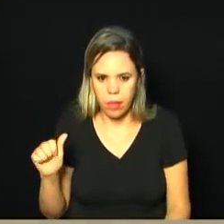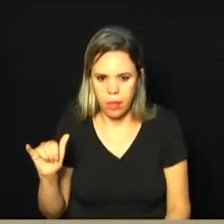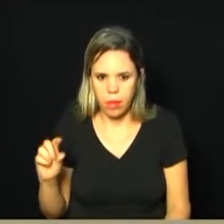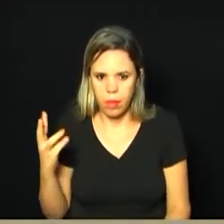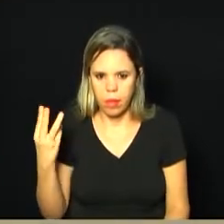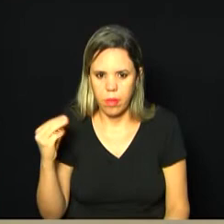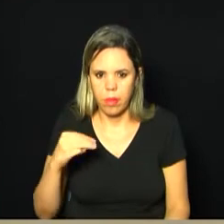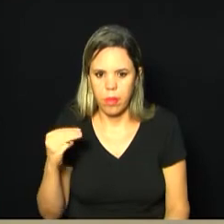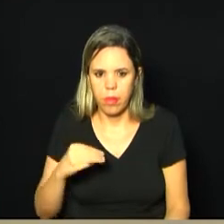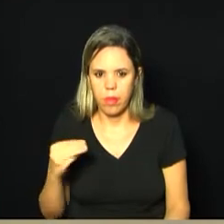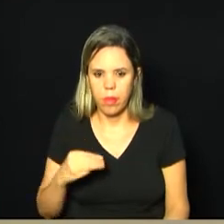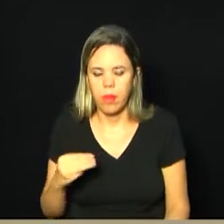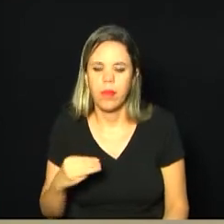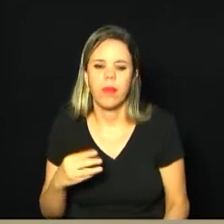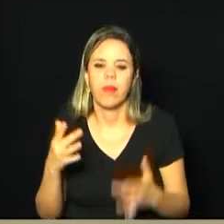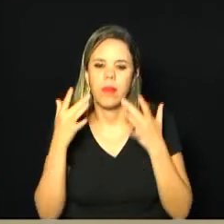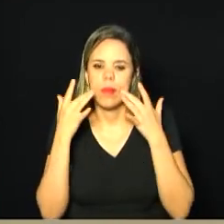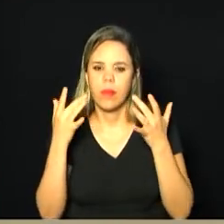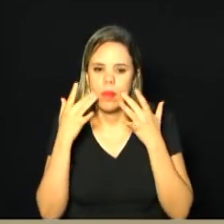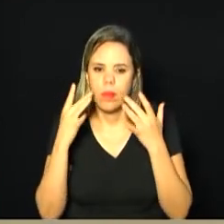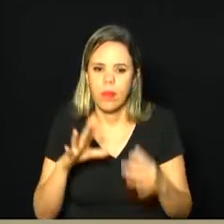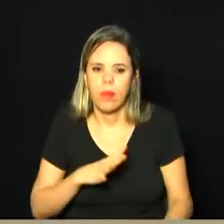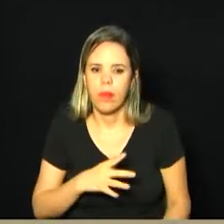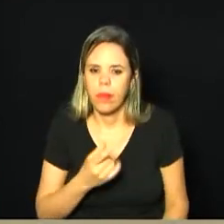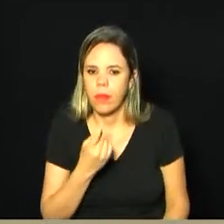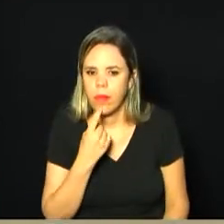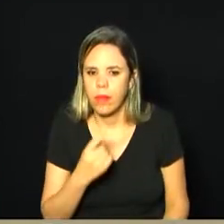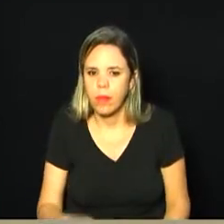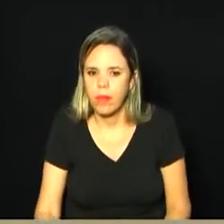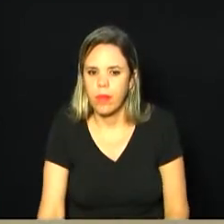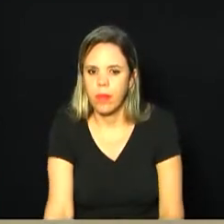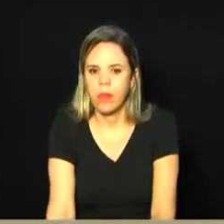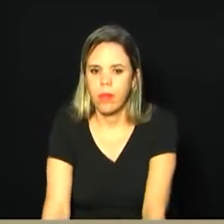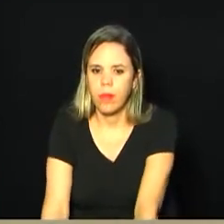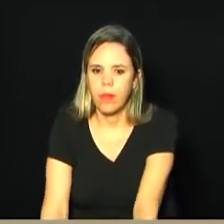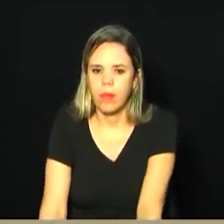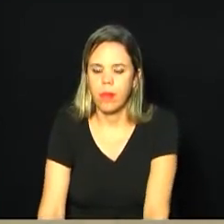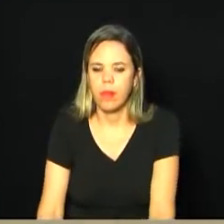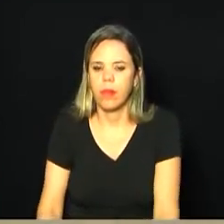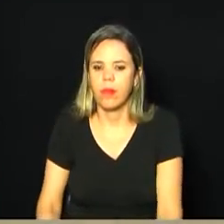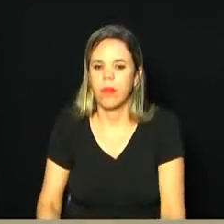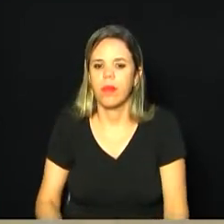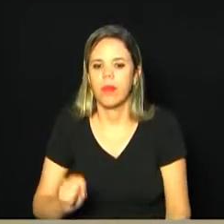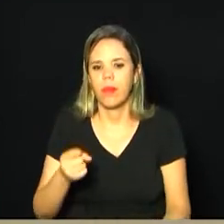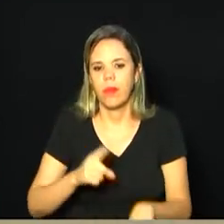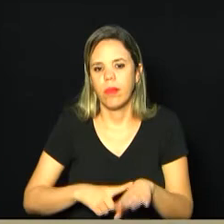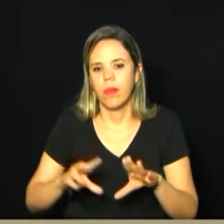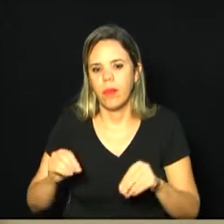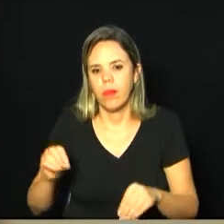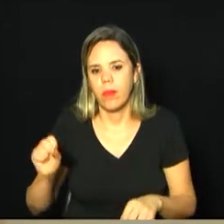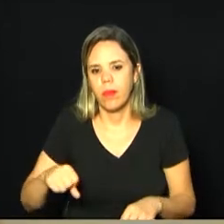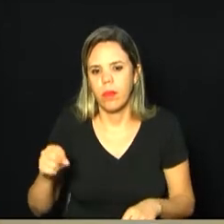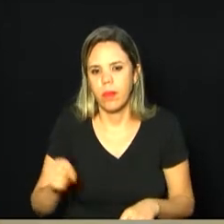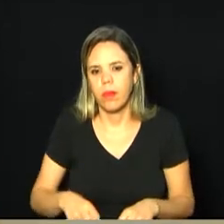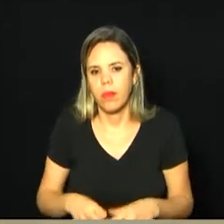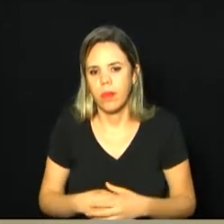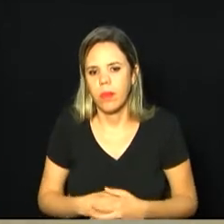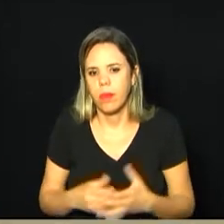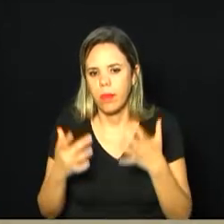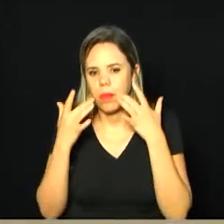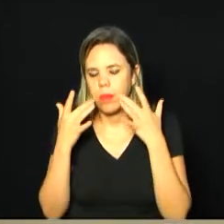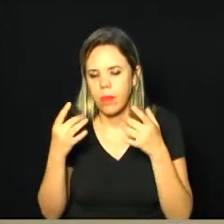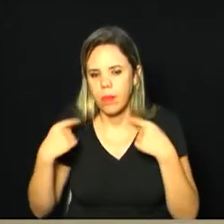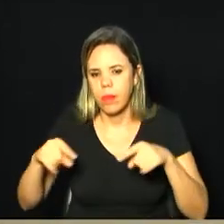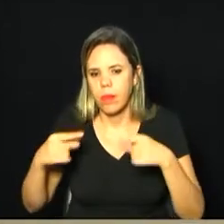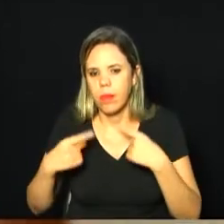novembro lá no Teatro Castro Mendes na cidade de Campinas a 20 horas bem a um espetáculo